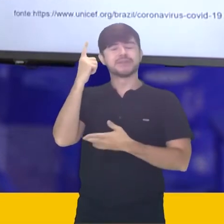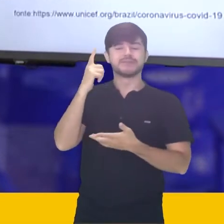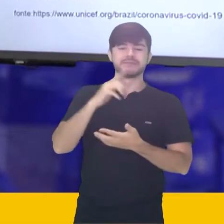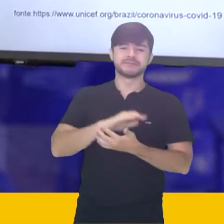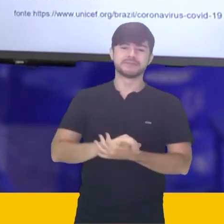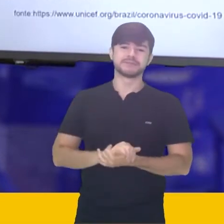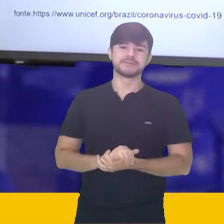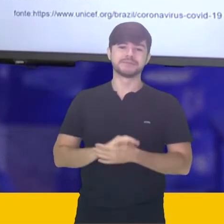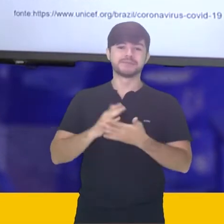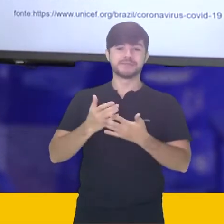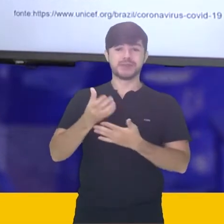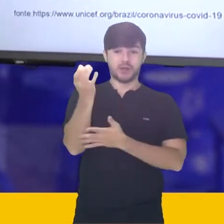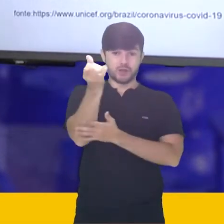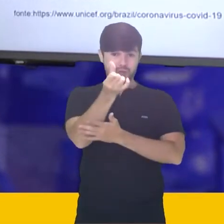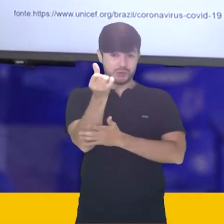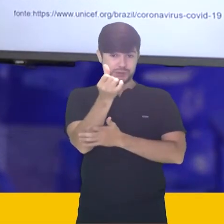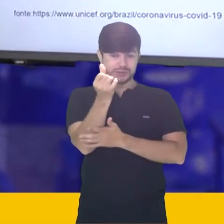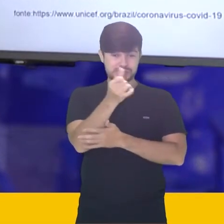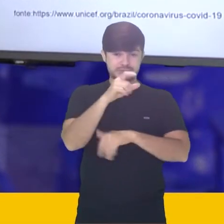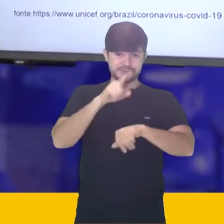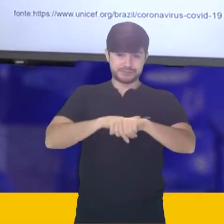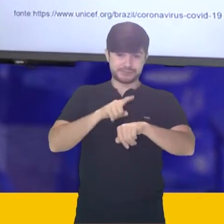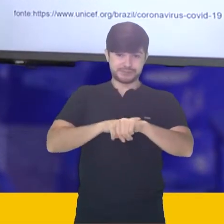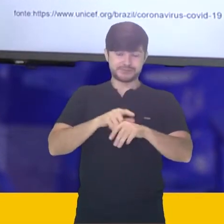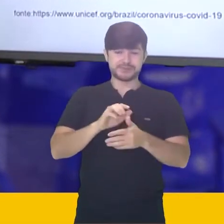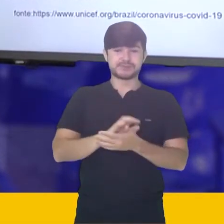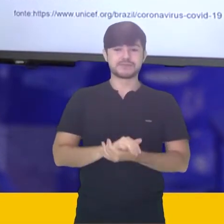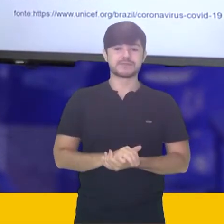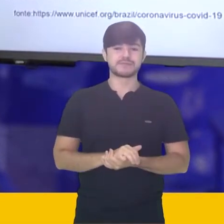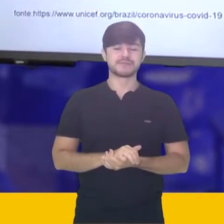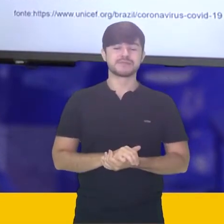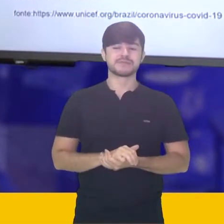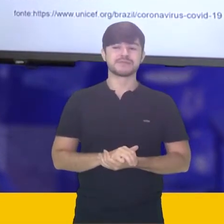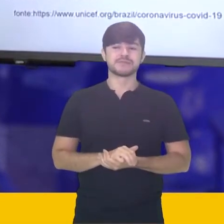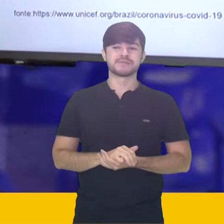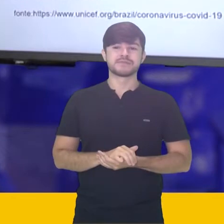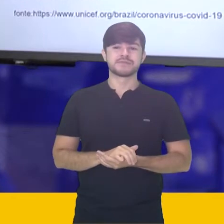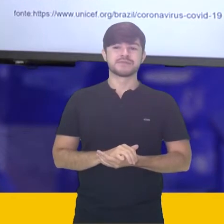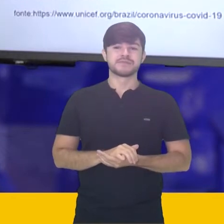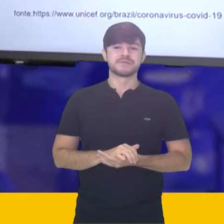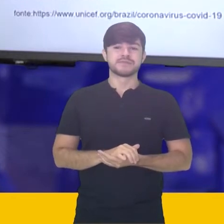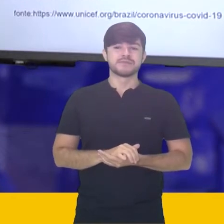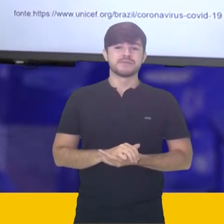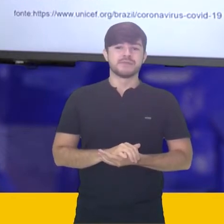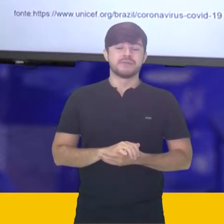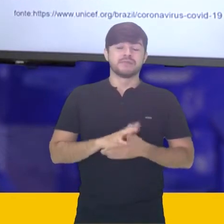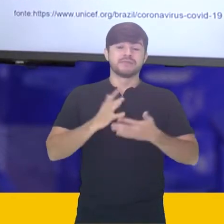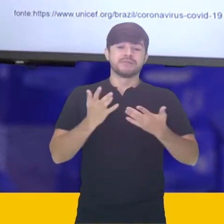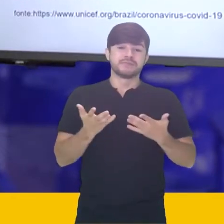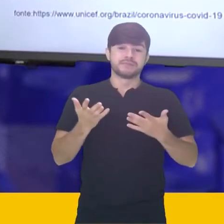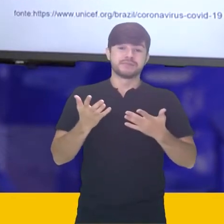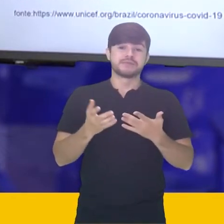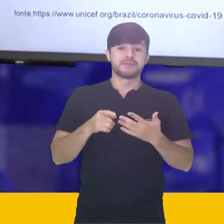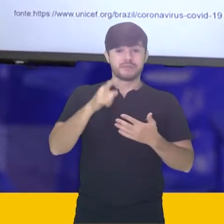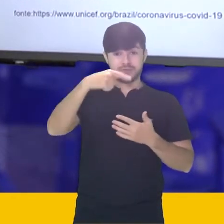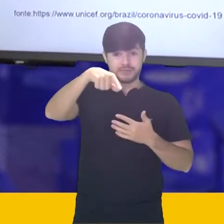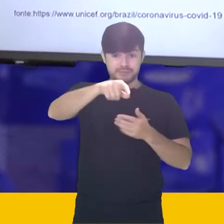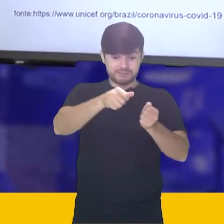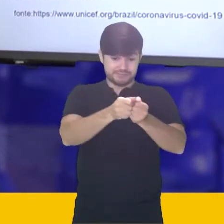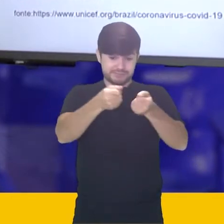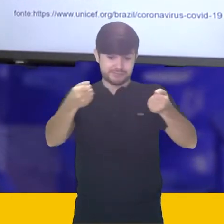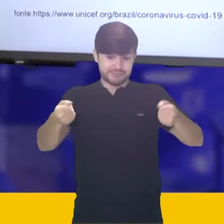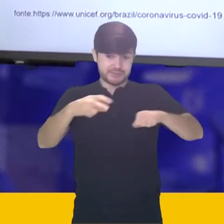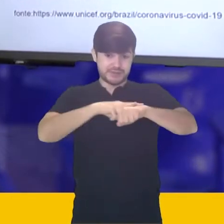Sexto passo, gente. A gente chega ao nosso sexto passo, O sexto passo do caderno de